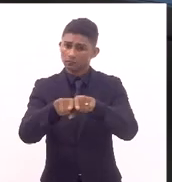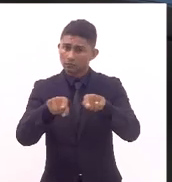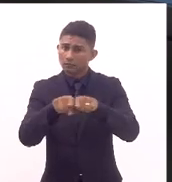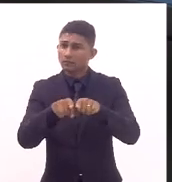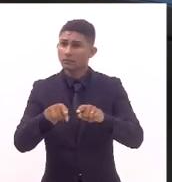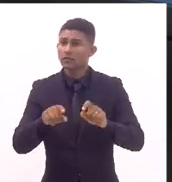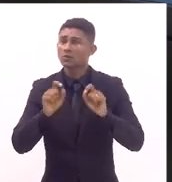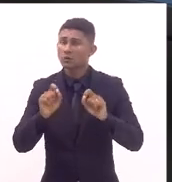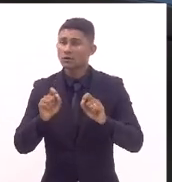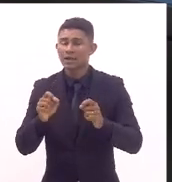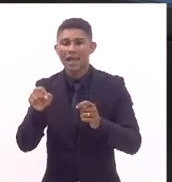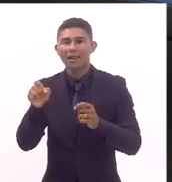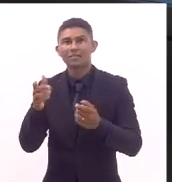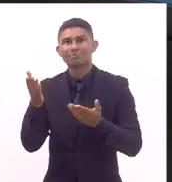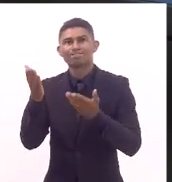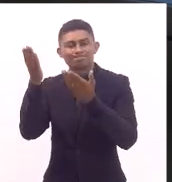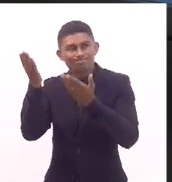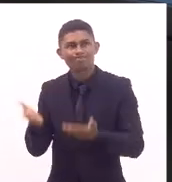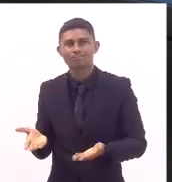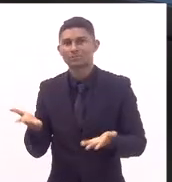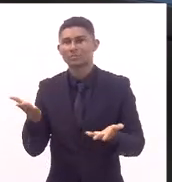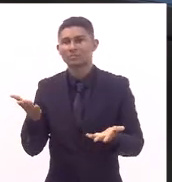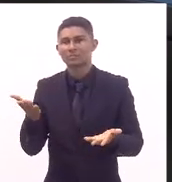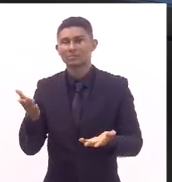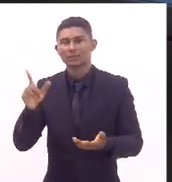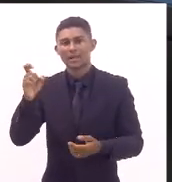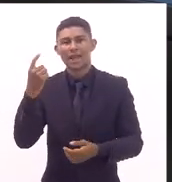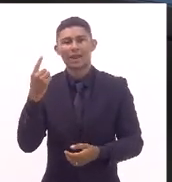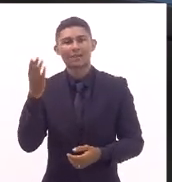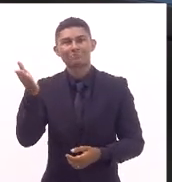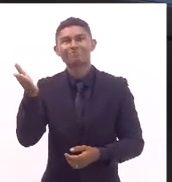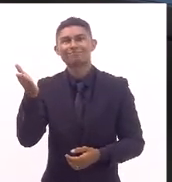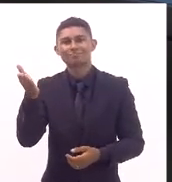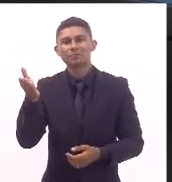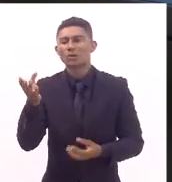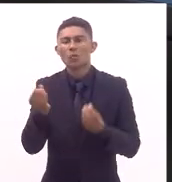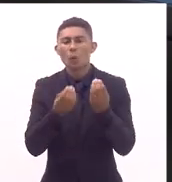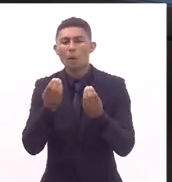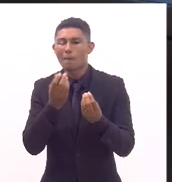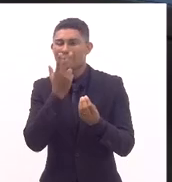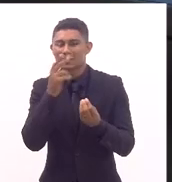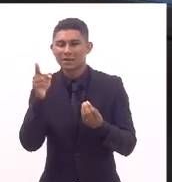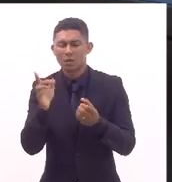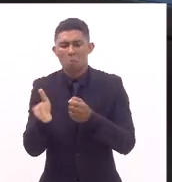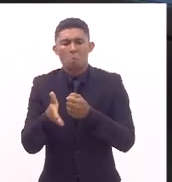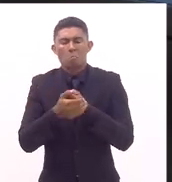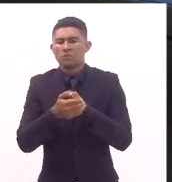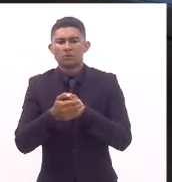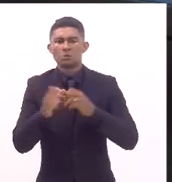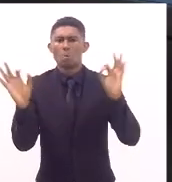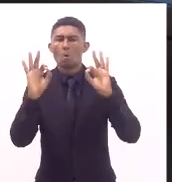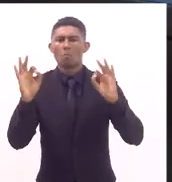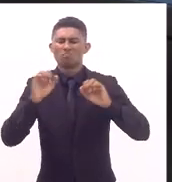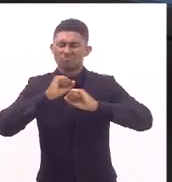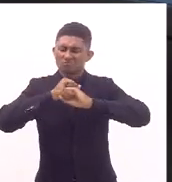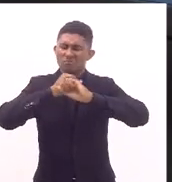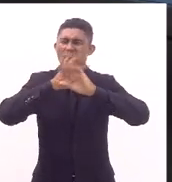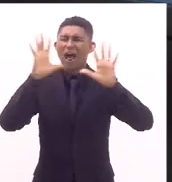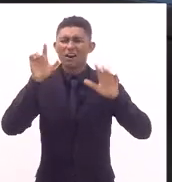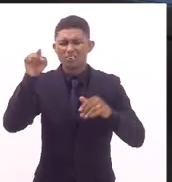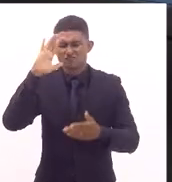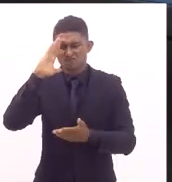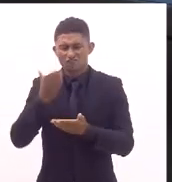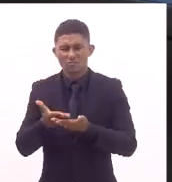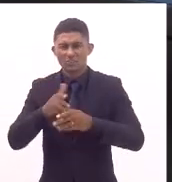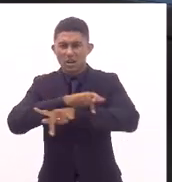realmente o Abdias ele era tão transparente na nas coisas que ele